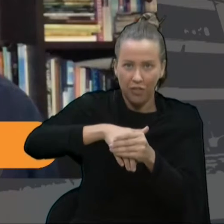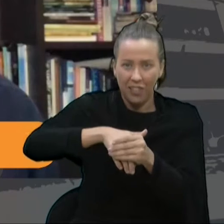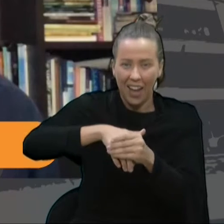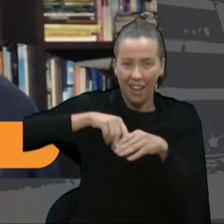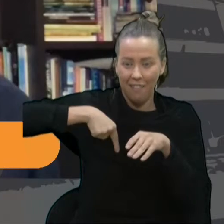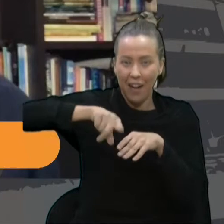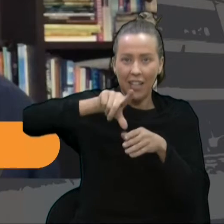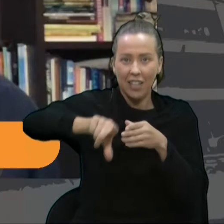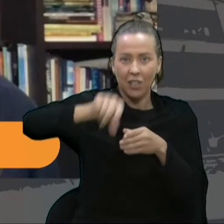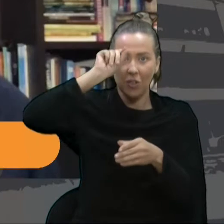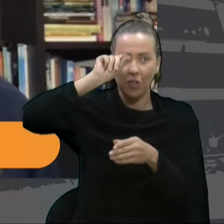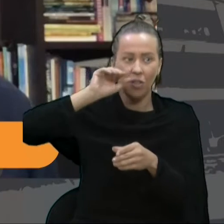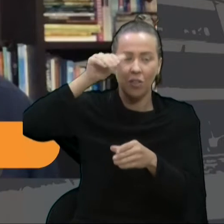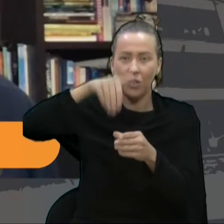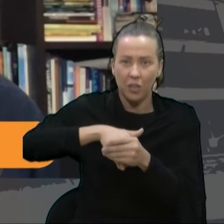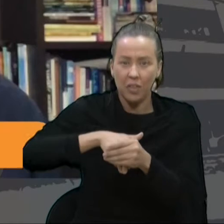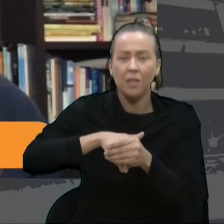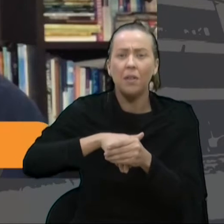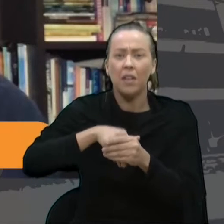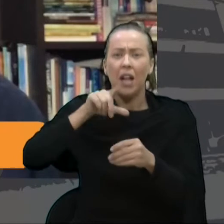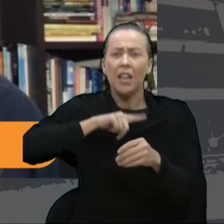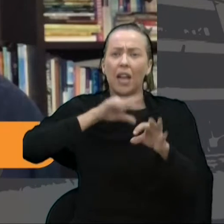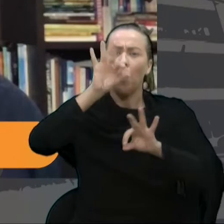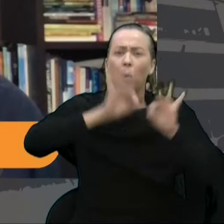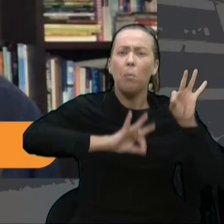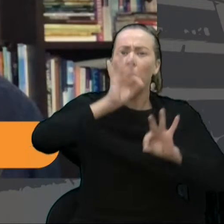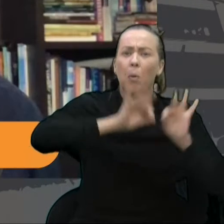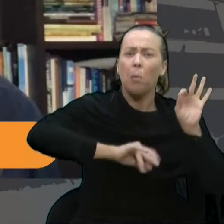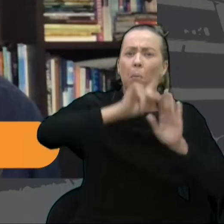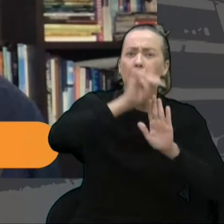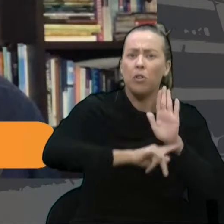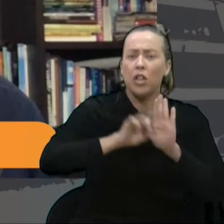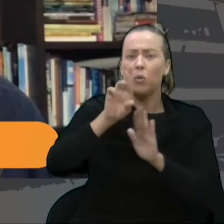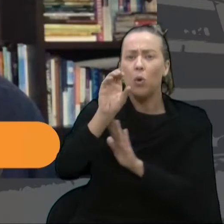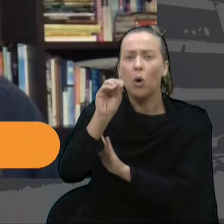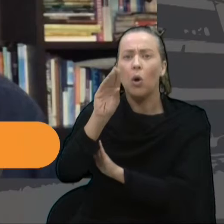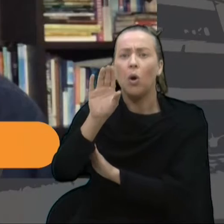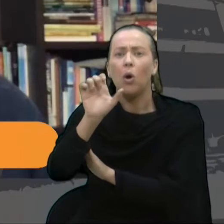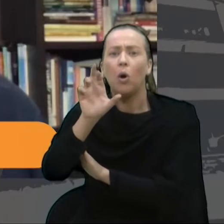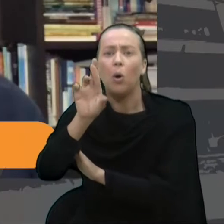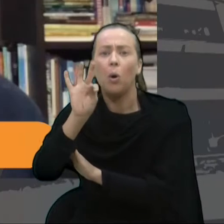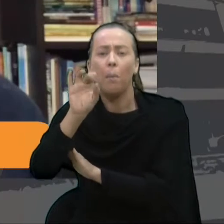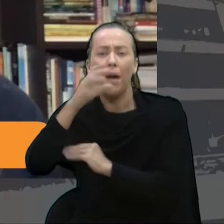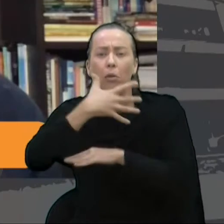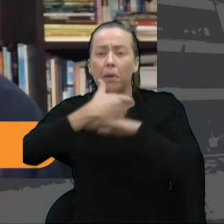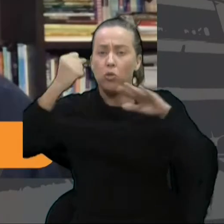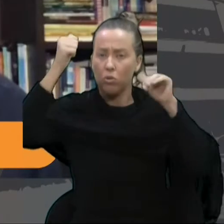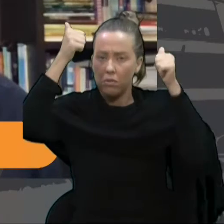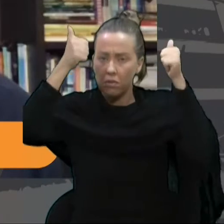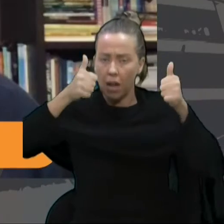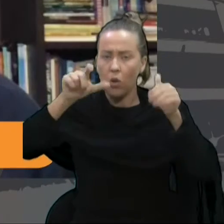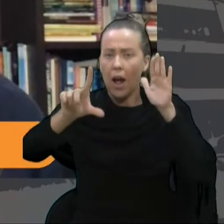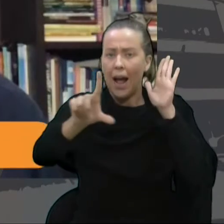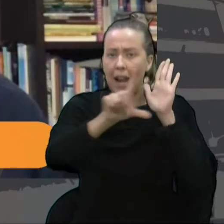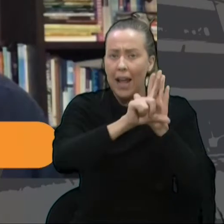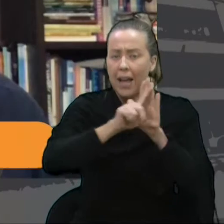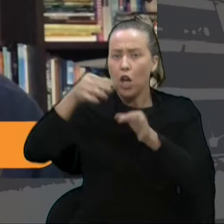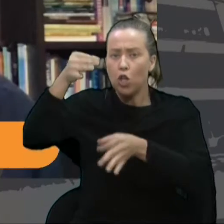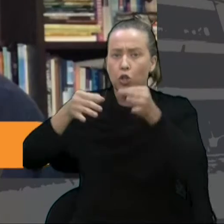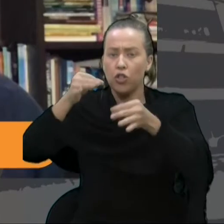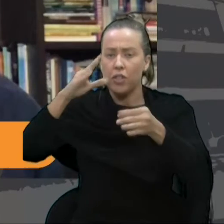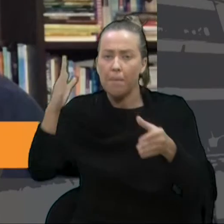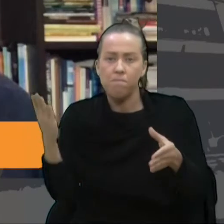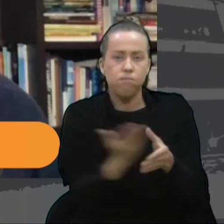de um projeto de Roberto Requião. Passou, virou lei, Justiça derrubou.